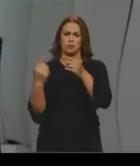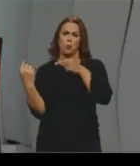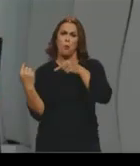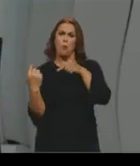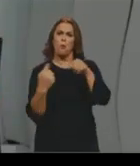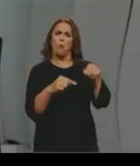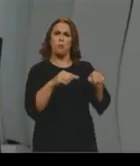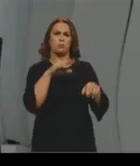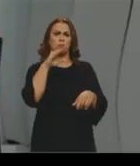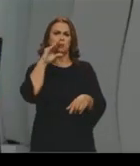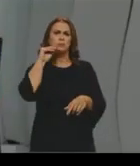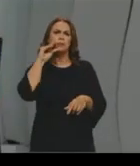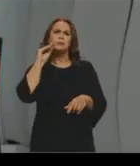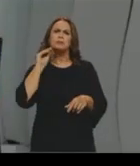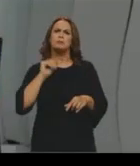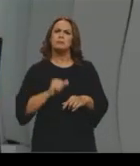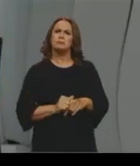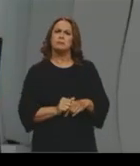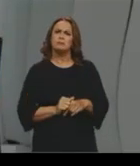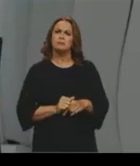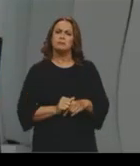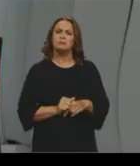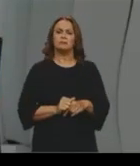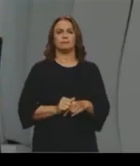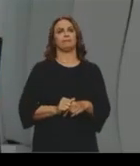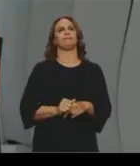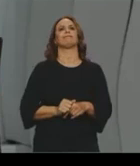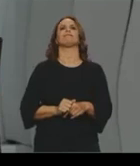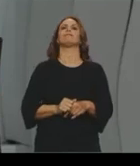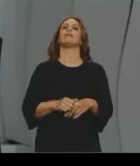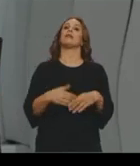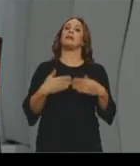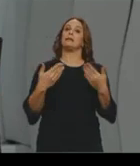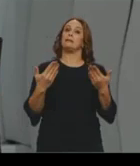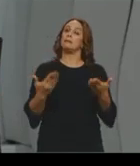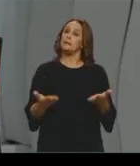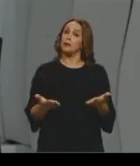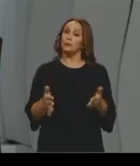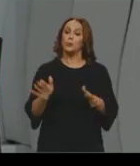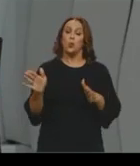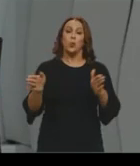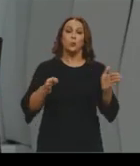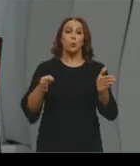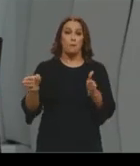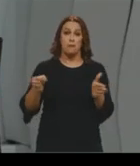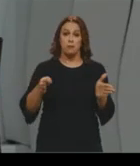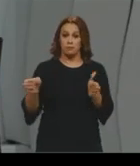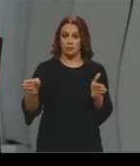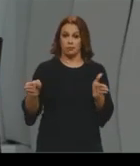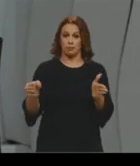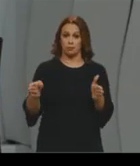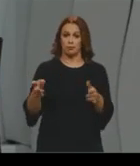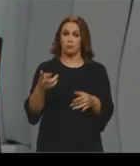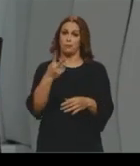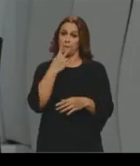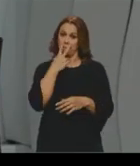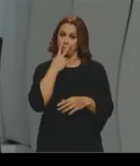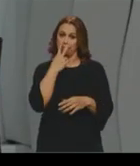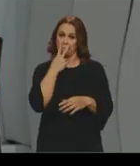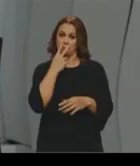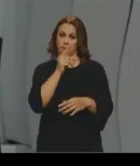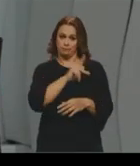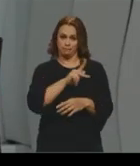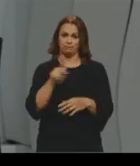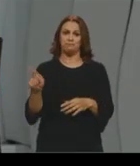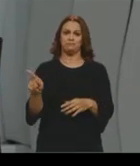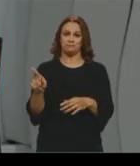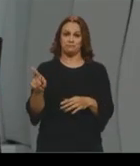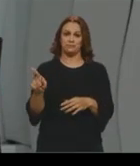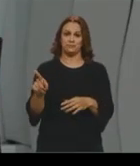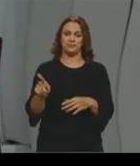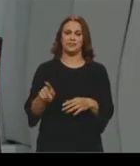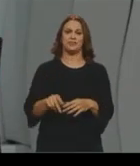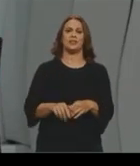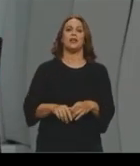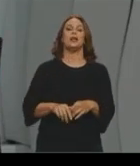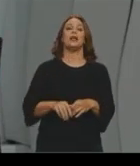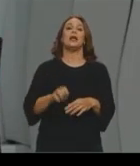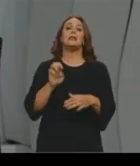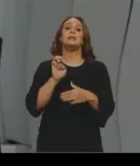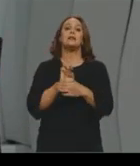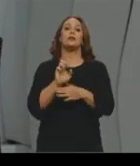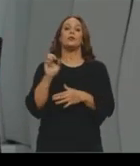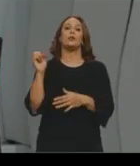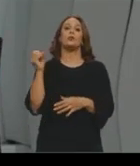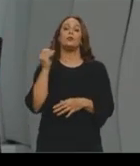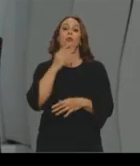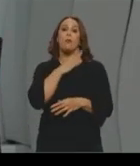durante o regime do Estado Novo, né, a gente diz que nós tivemos um sindicalismo pelego. O Estado ele adota um